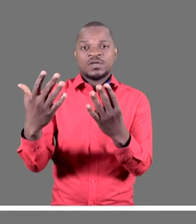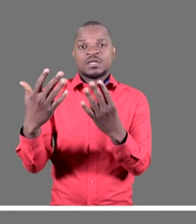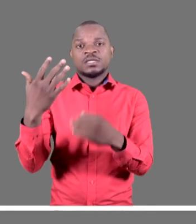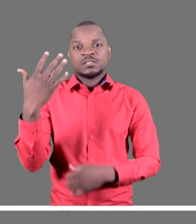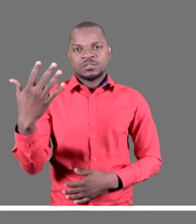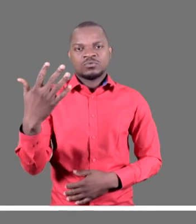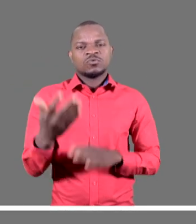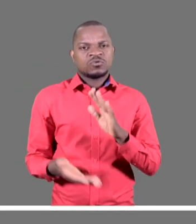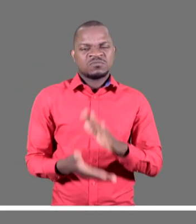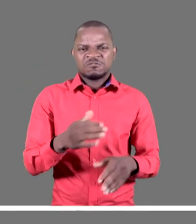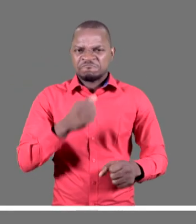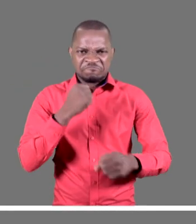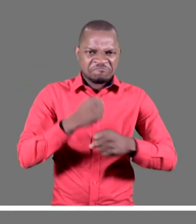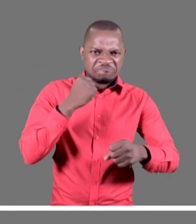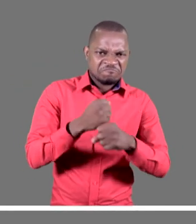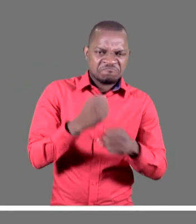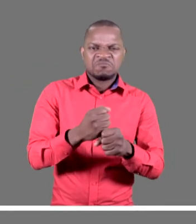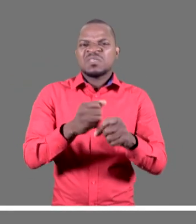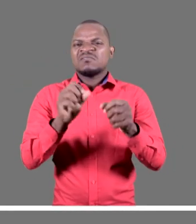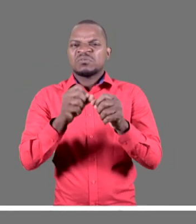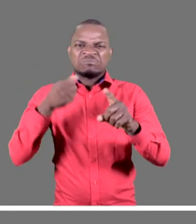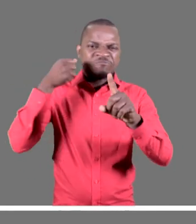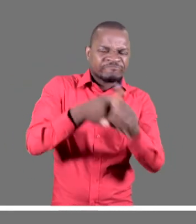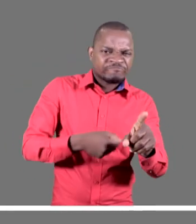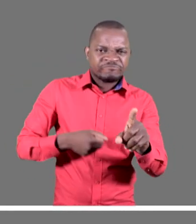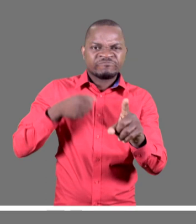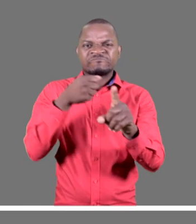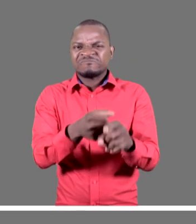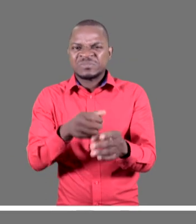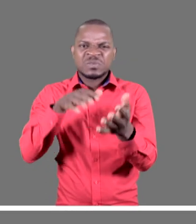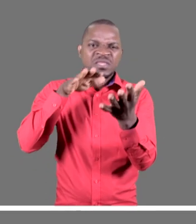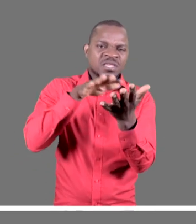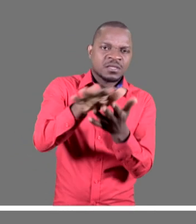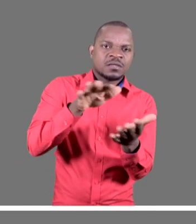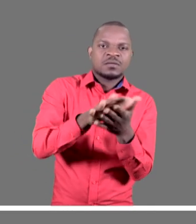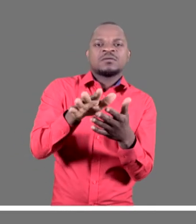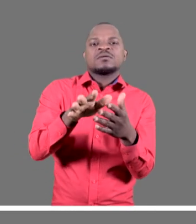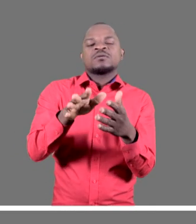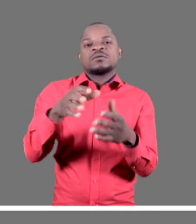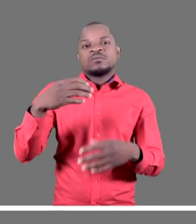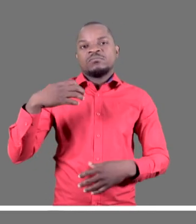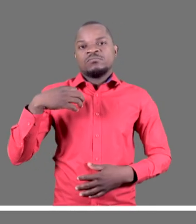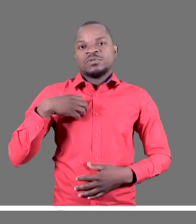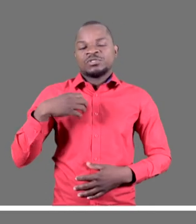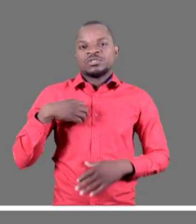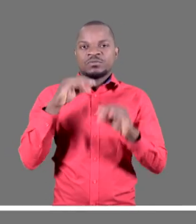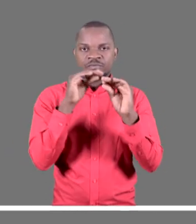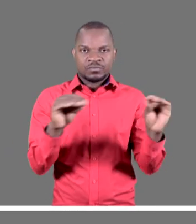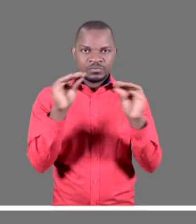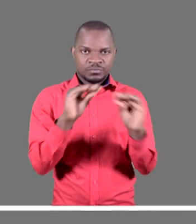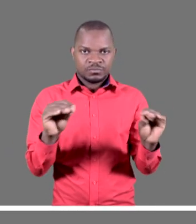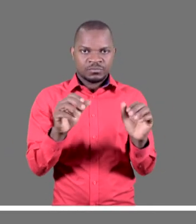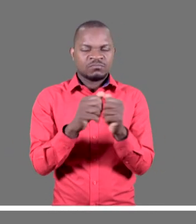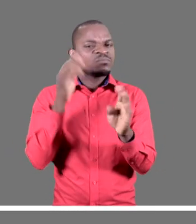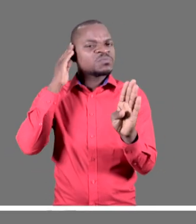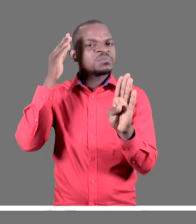um empenho na advocacia, junto também ao próprio Ministério da Educação, no sentido